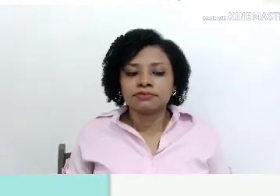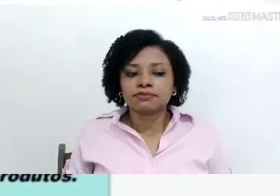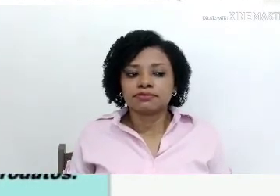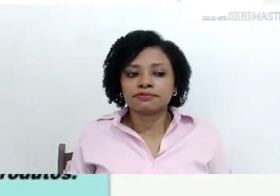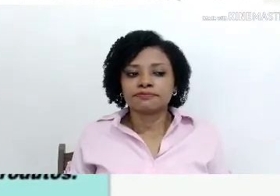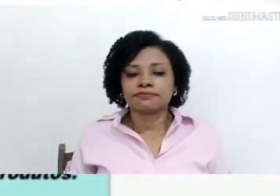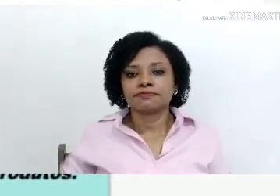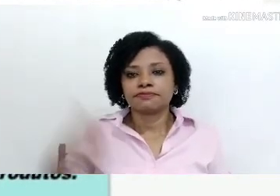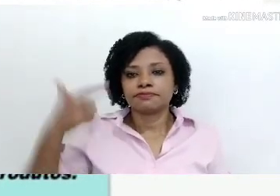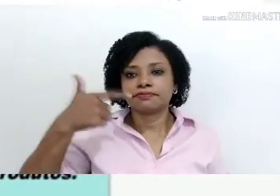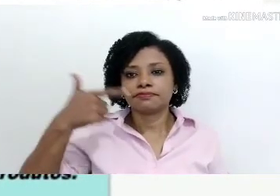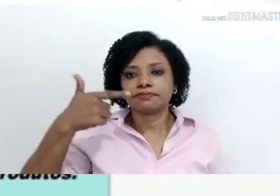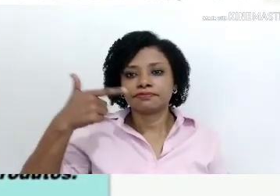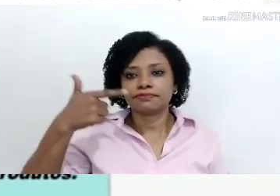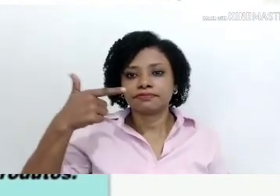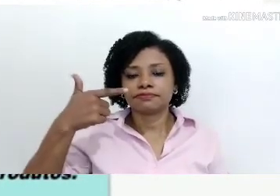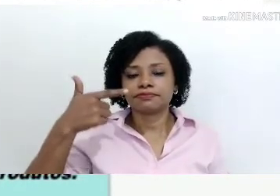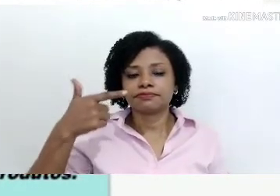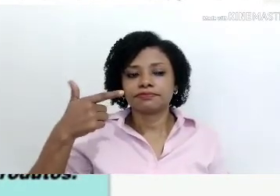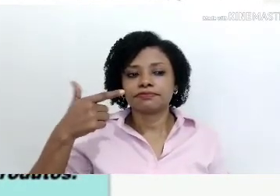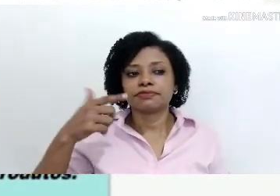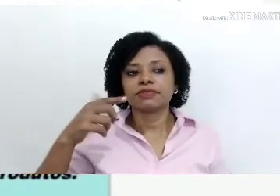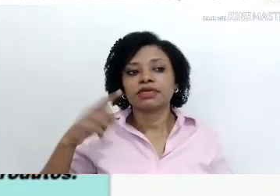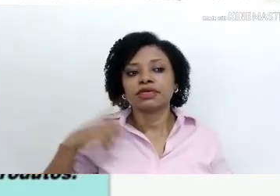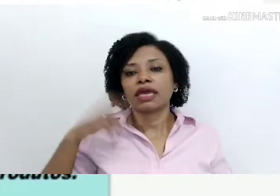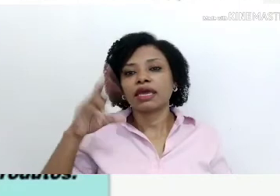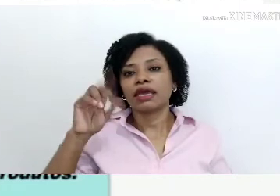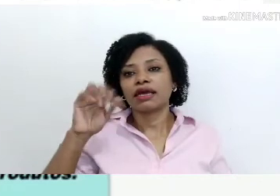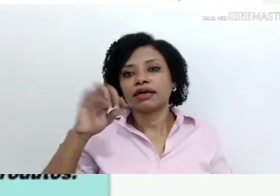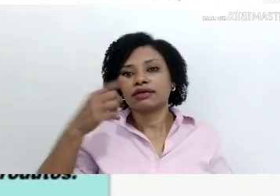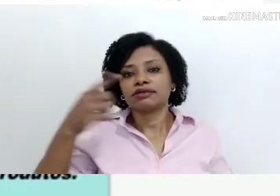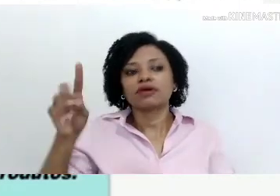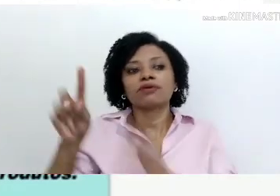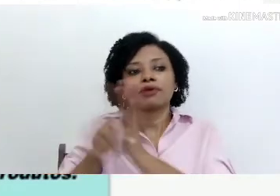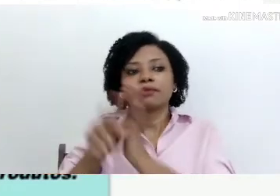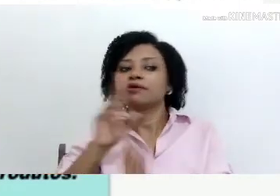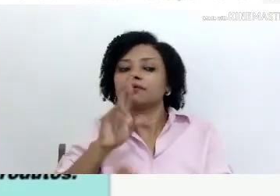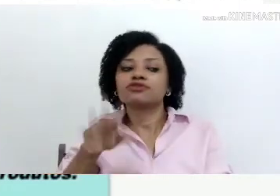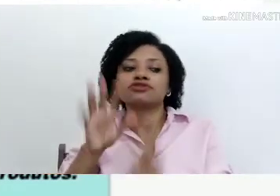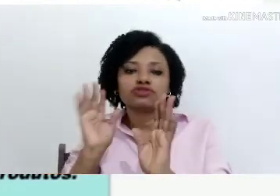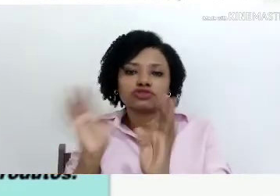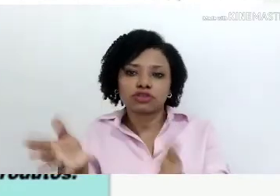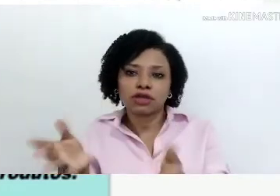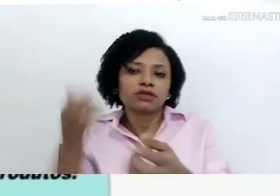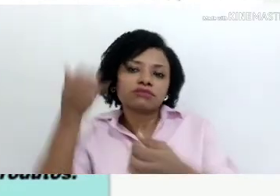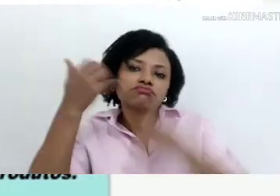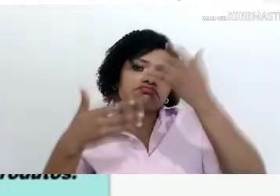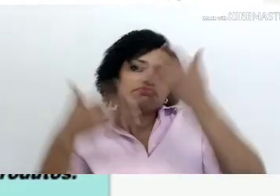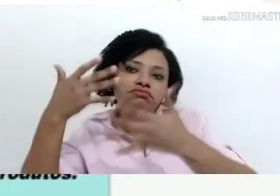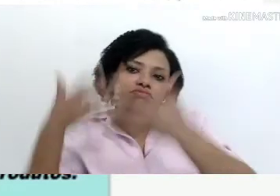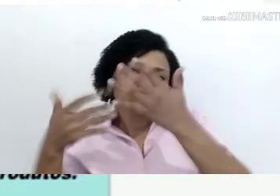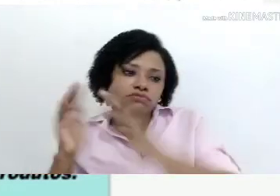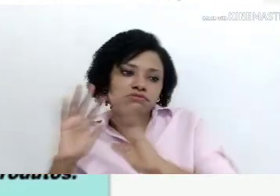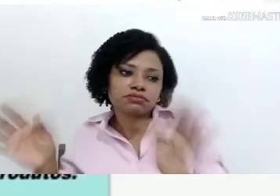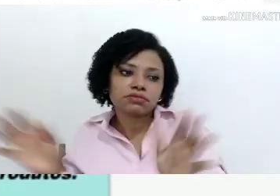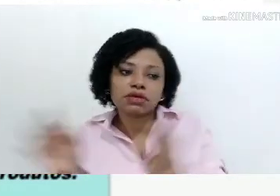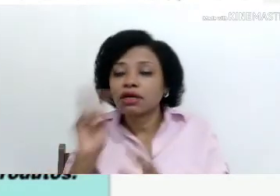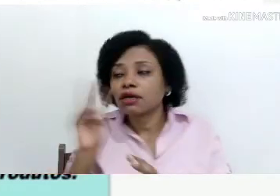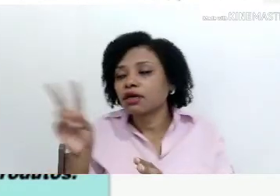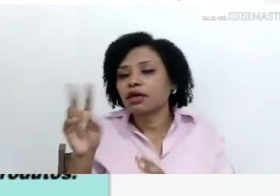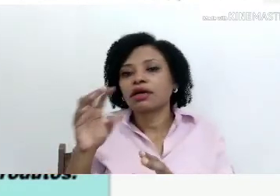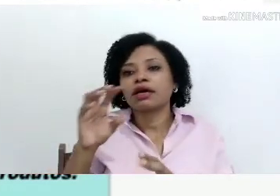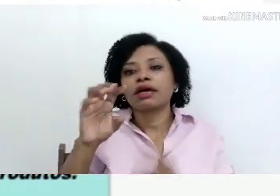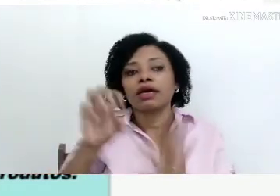2. A reação exotérmica é aquela, isso aqui já está respondido, então a gente vai só comentar. A reação exotérmica é aquela na